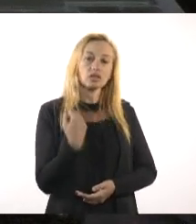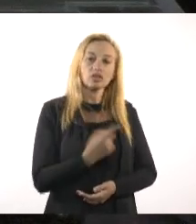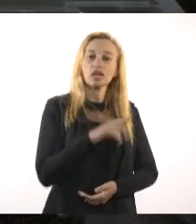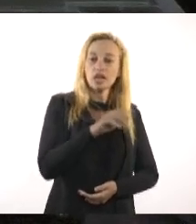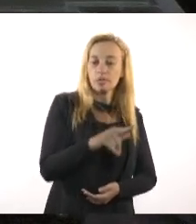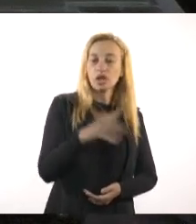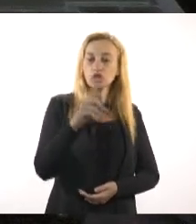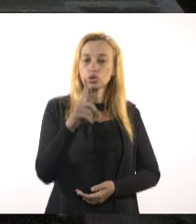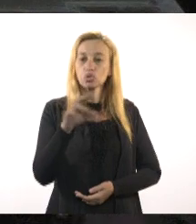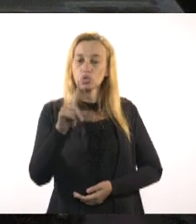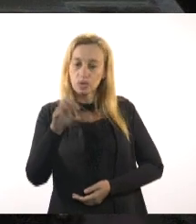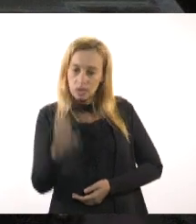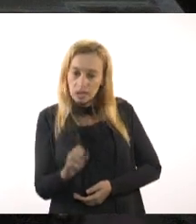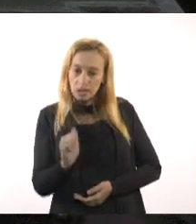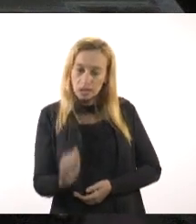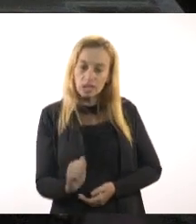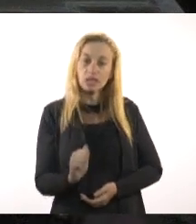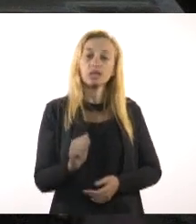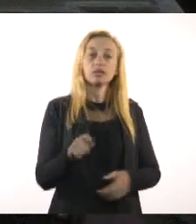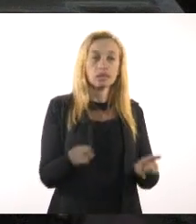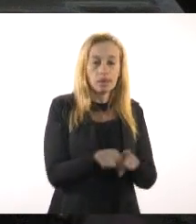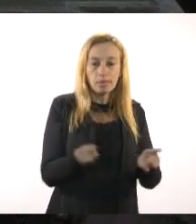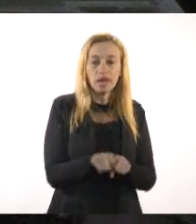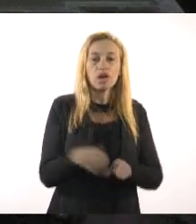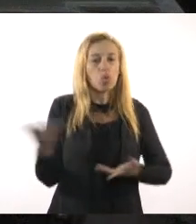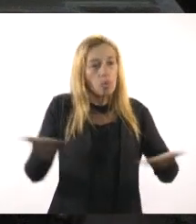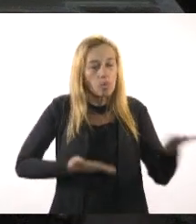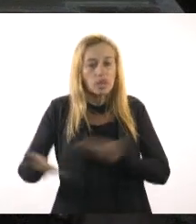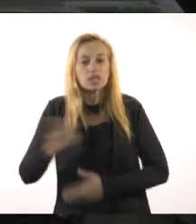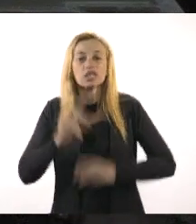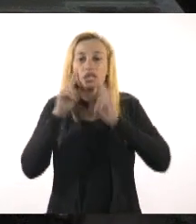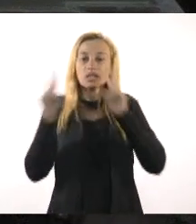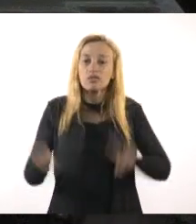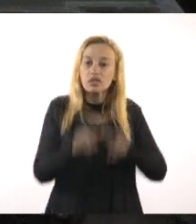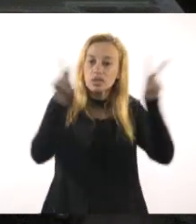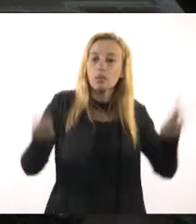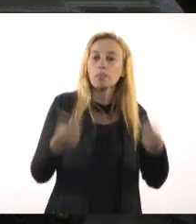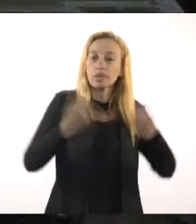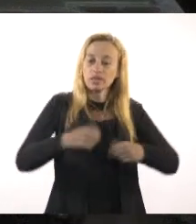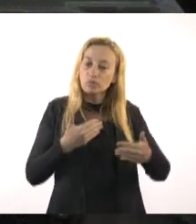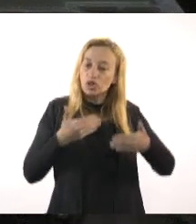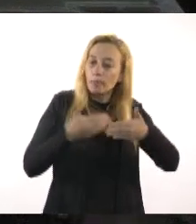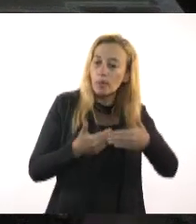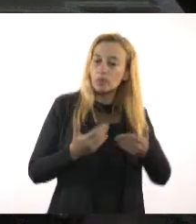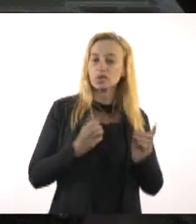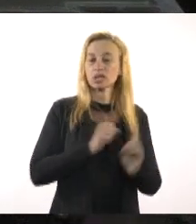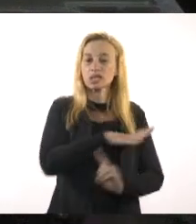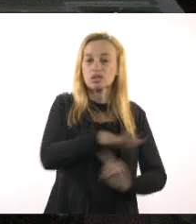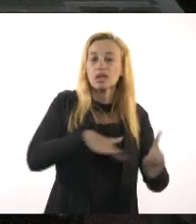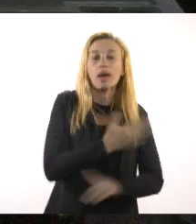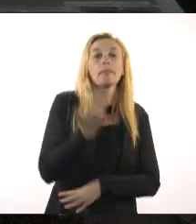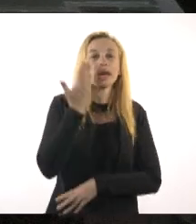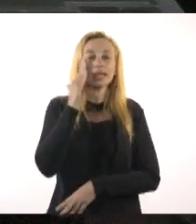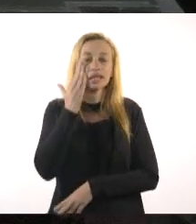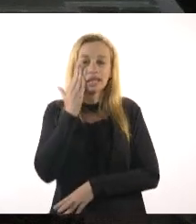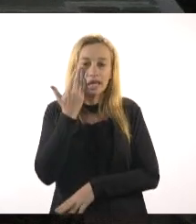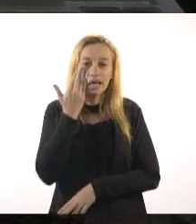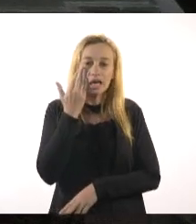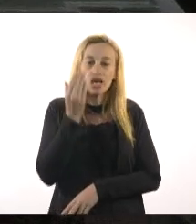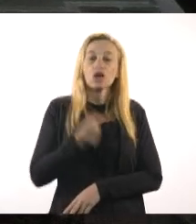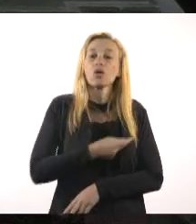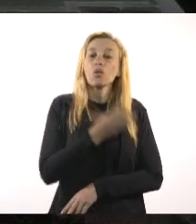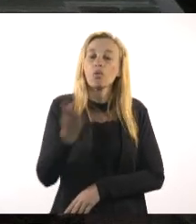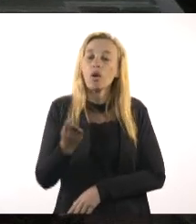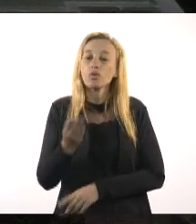ela, compartilha disso, dessa visão de que nós precisamos estar próximos da sociedade para entender quais são os